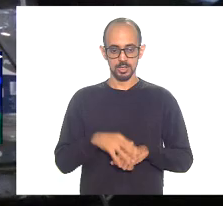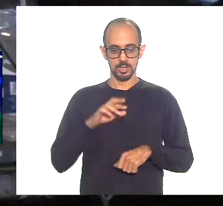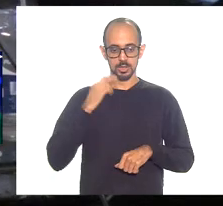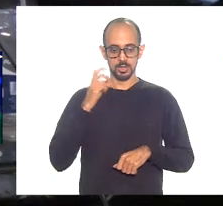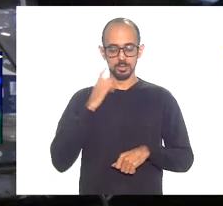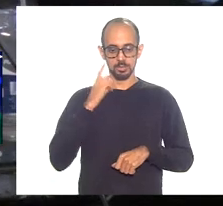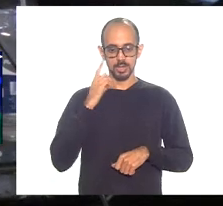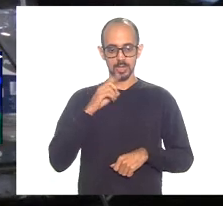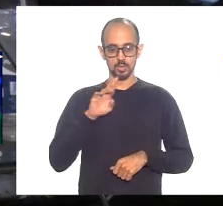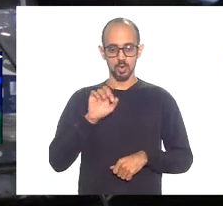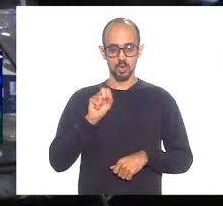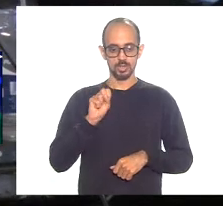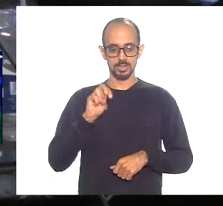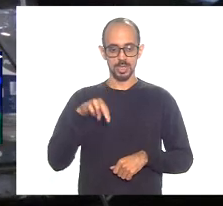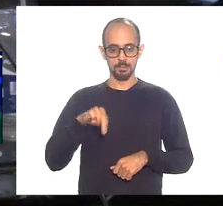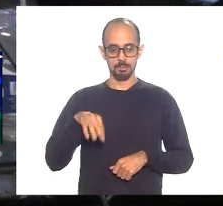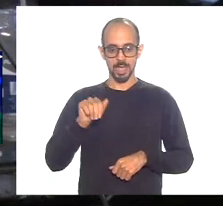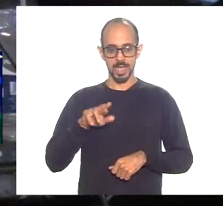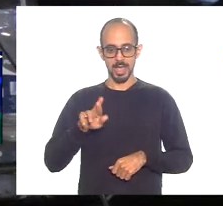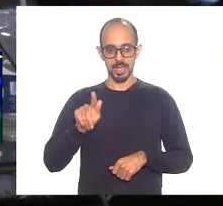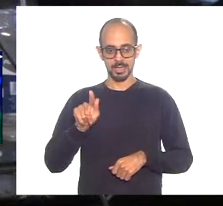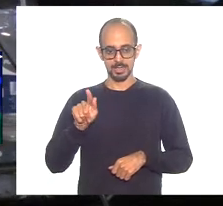deputado rosenverg Reis